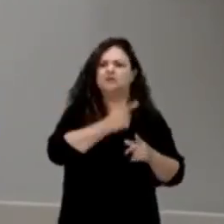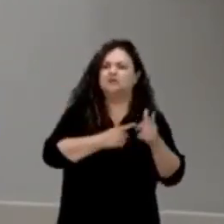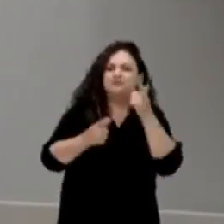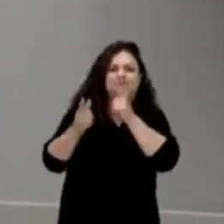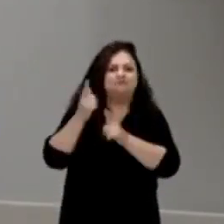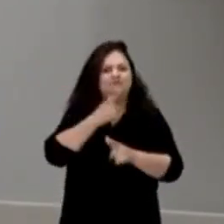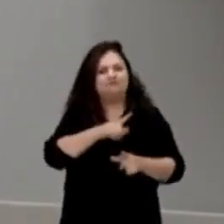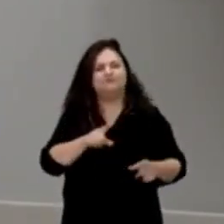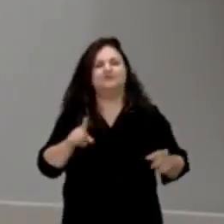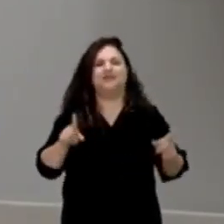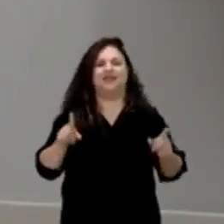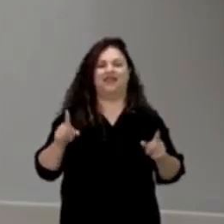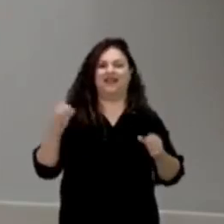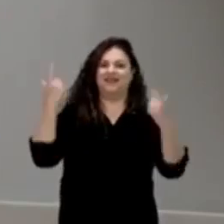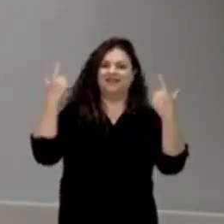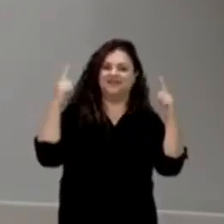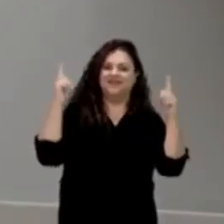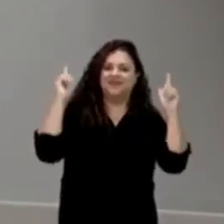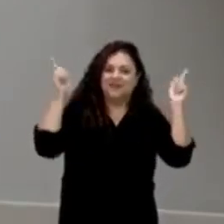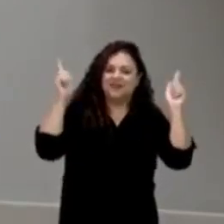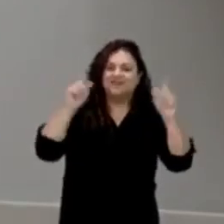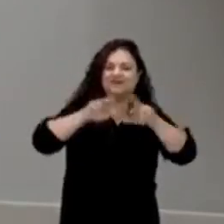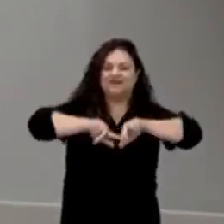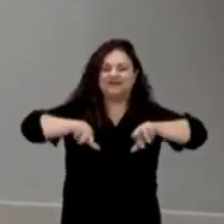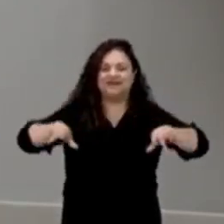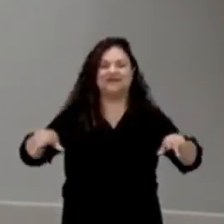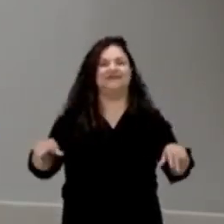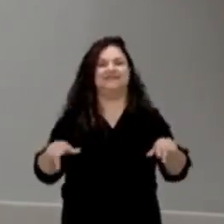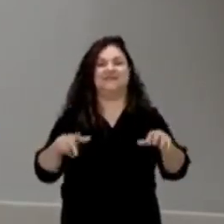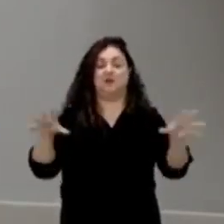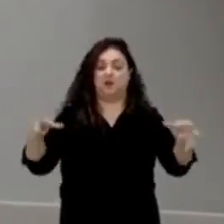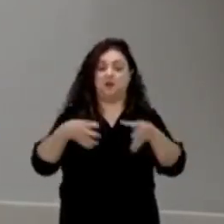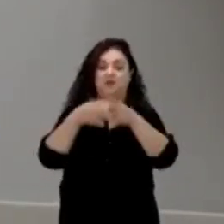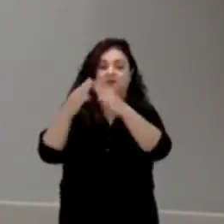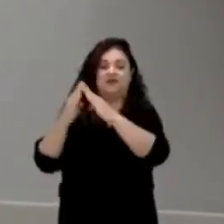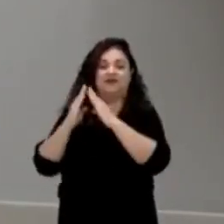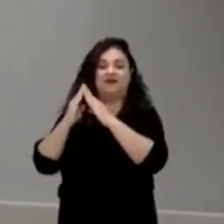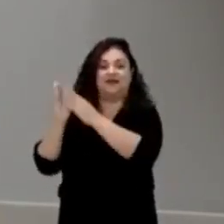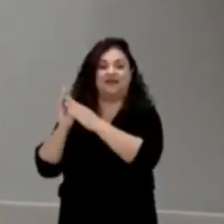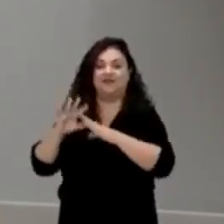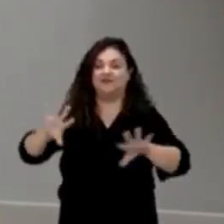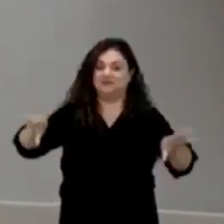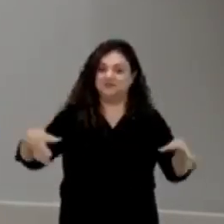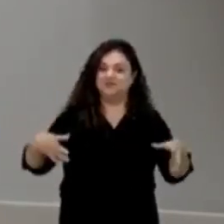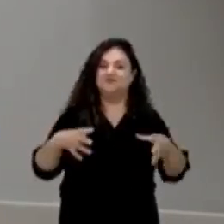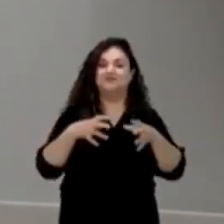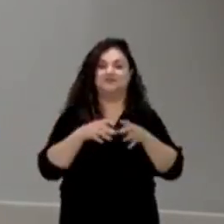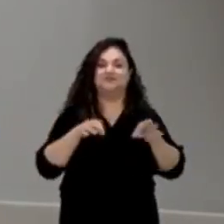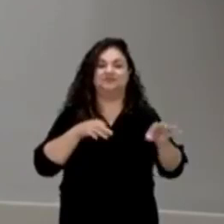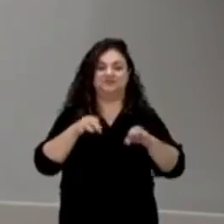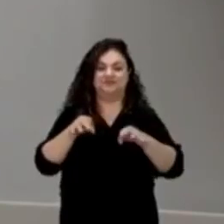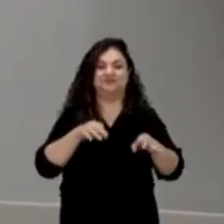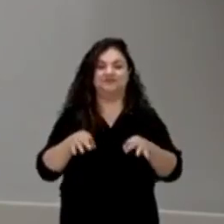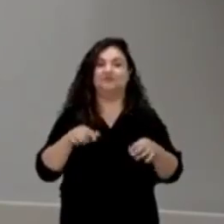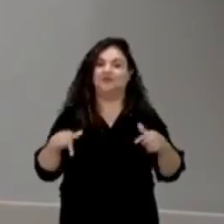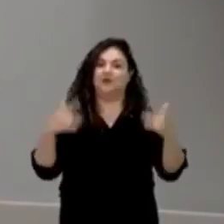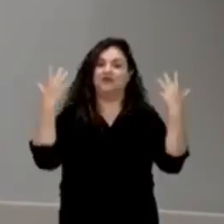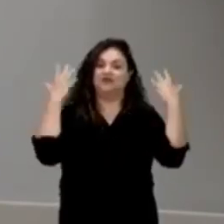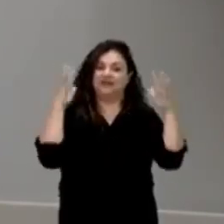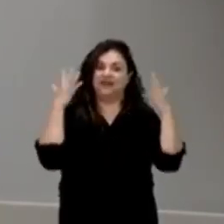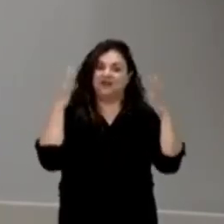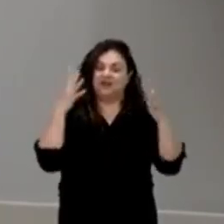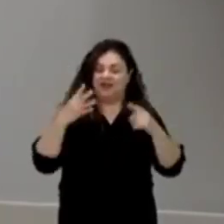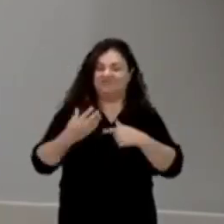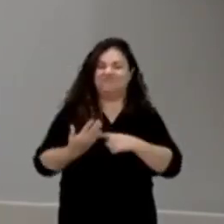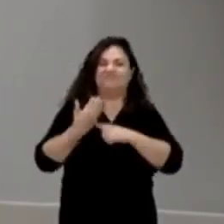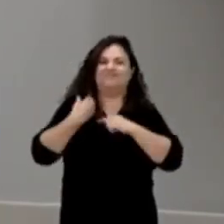espaços, é, a comunidade e as pessoas que ficaram envolvidas em todo esse projeto. Então, celebrar é